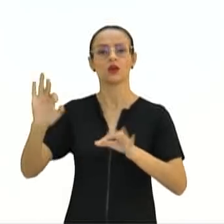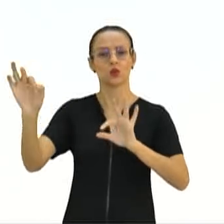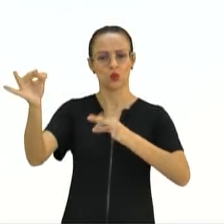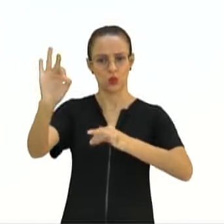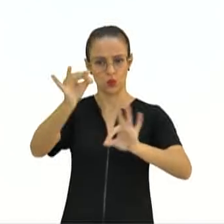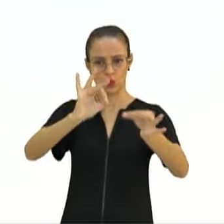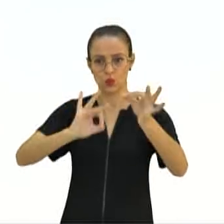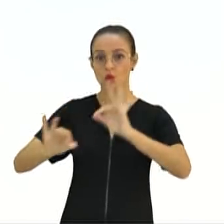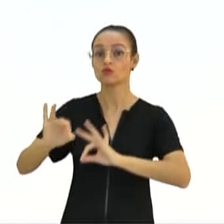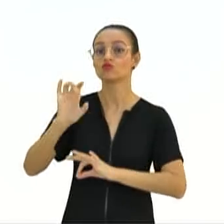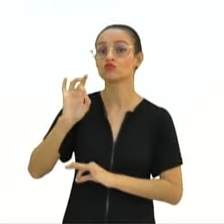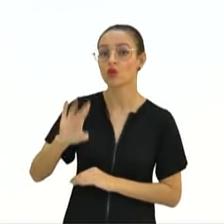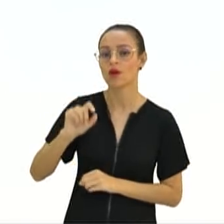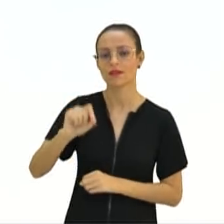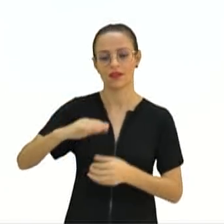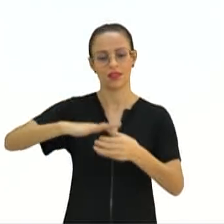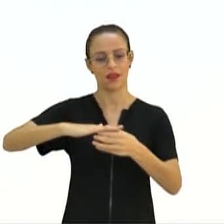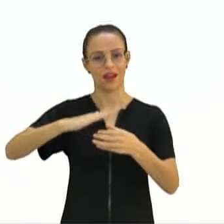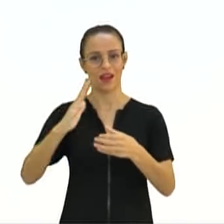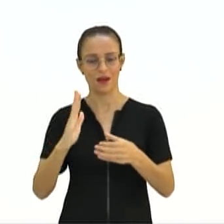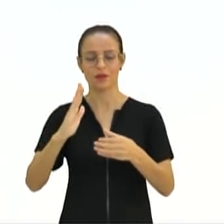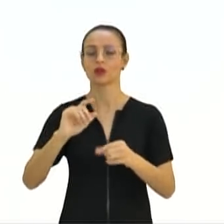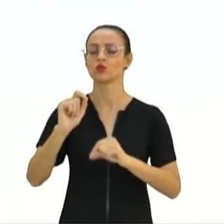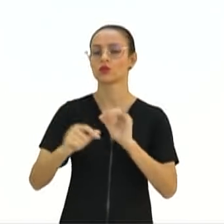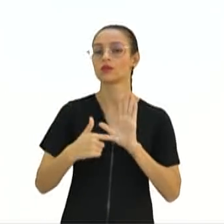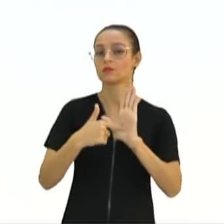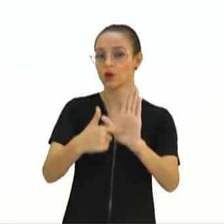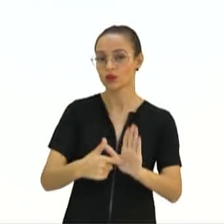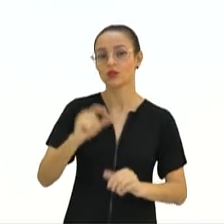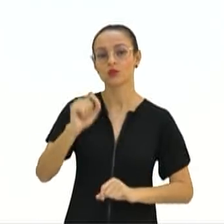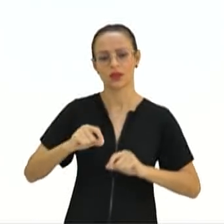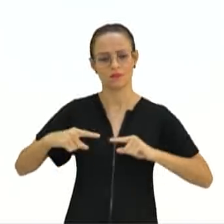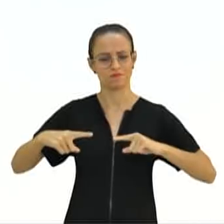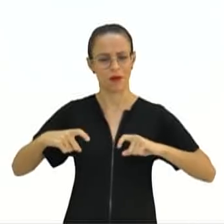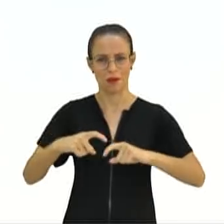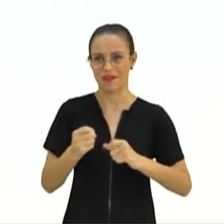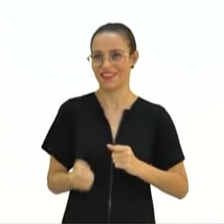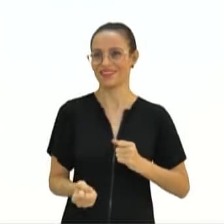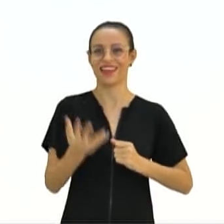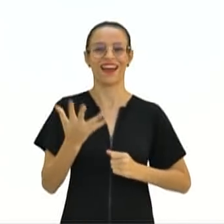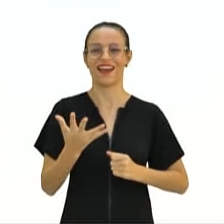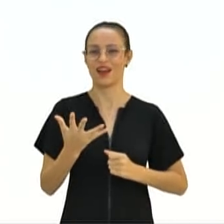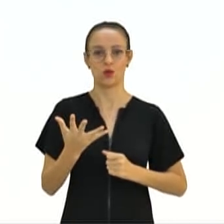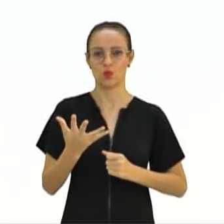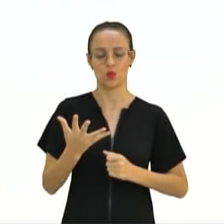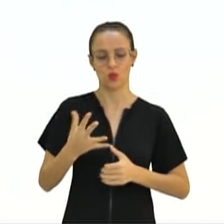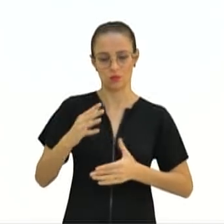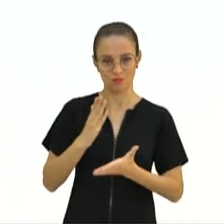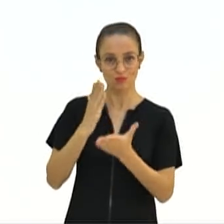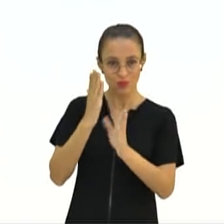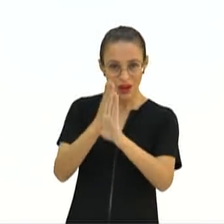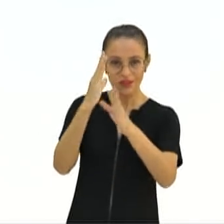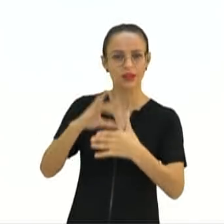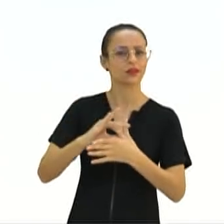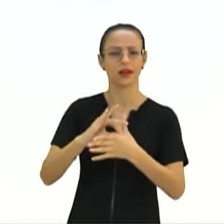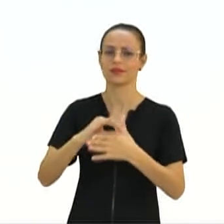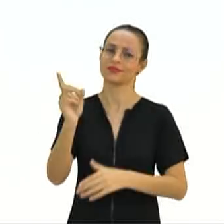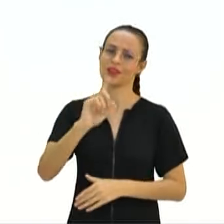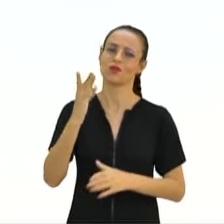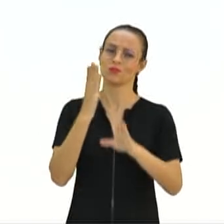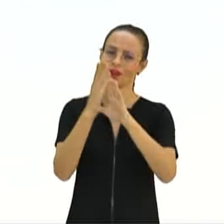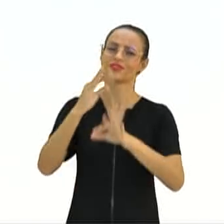surgiram apenas nos frascos abertos, o que indica que as larvas não surgiram a partir da carne, e sim de insetos